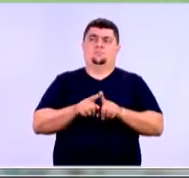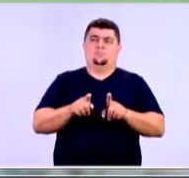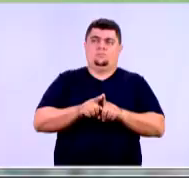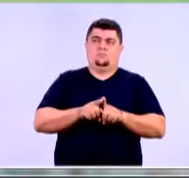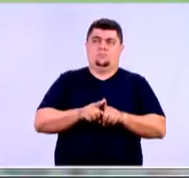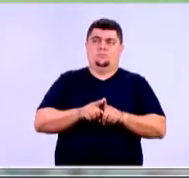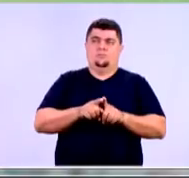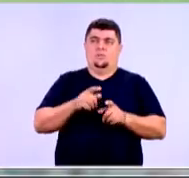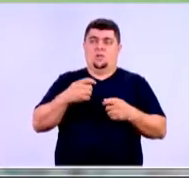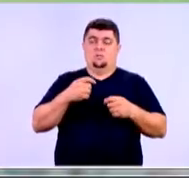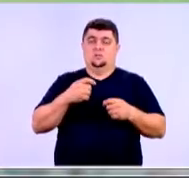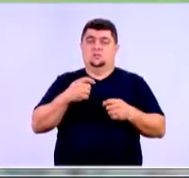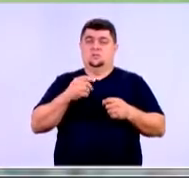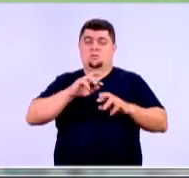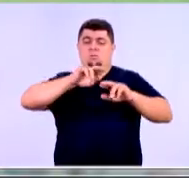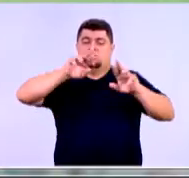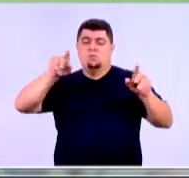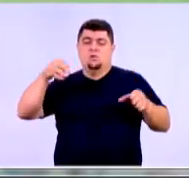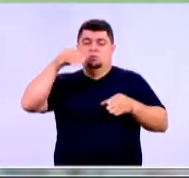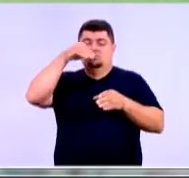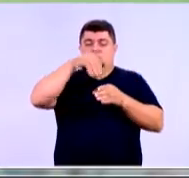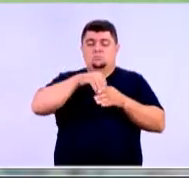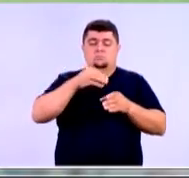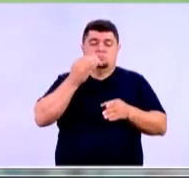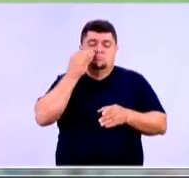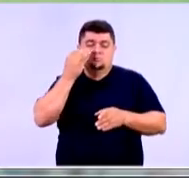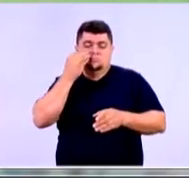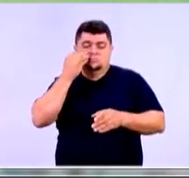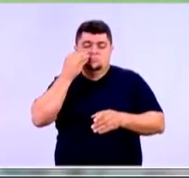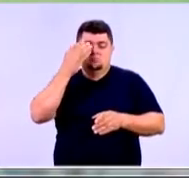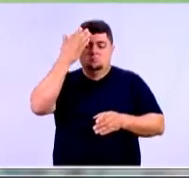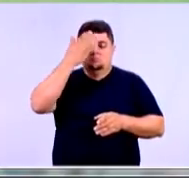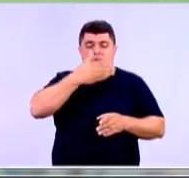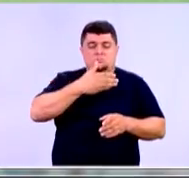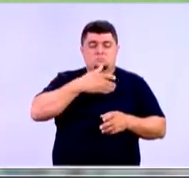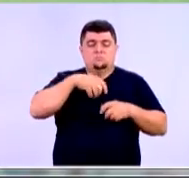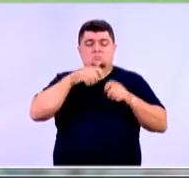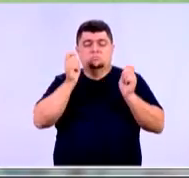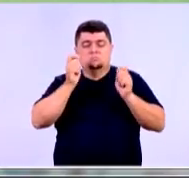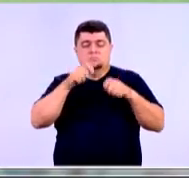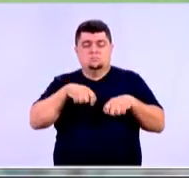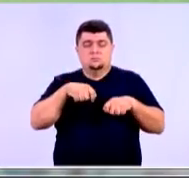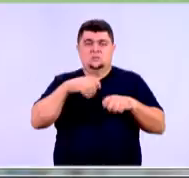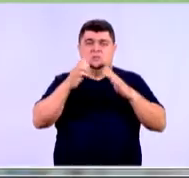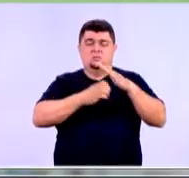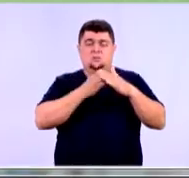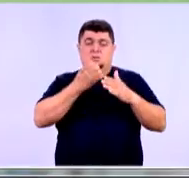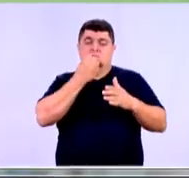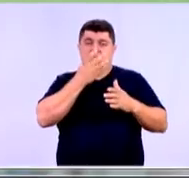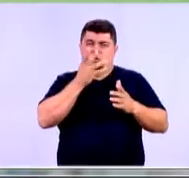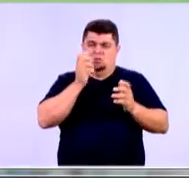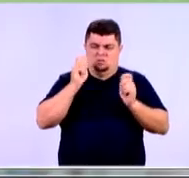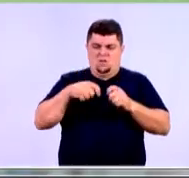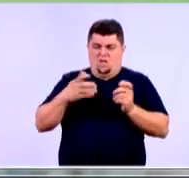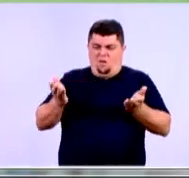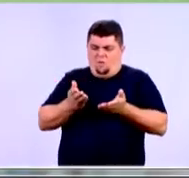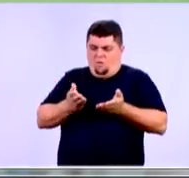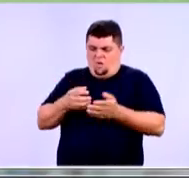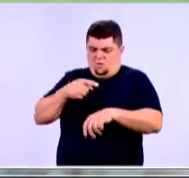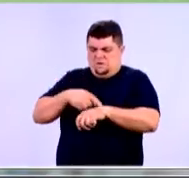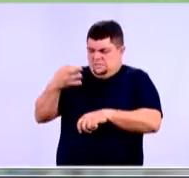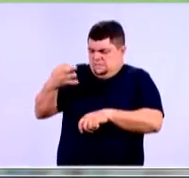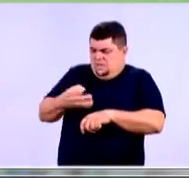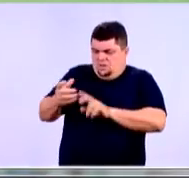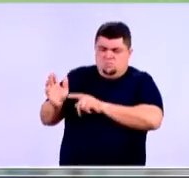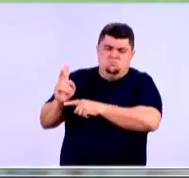existem condições internas e externas que vão determinar se a empresa está num momento propício ou não a